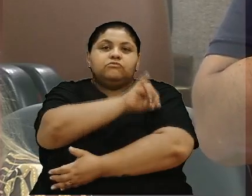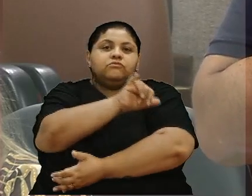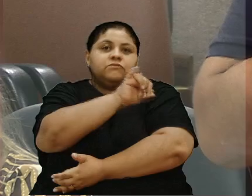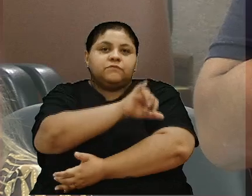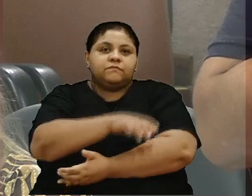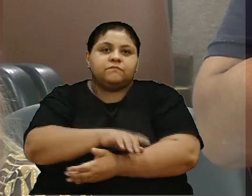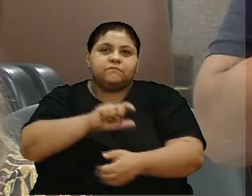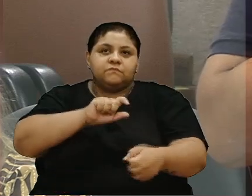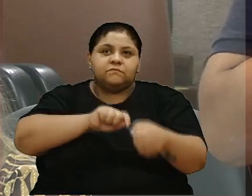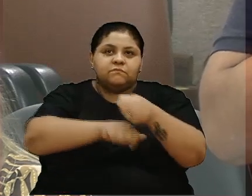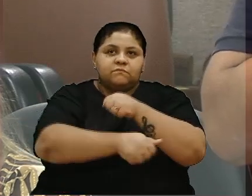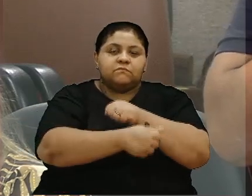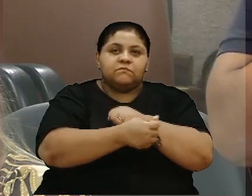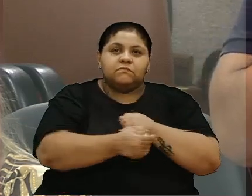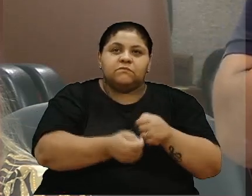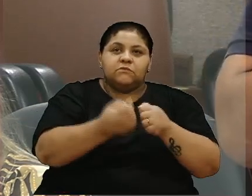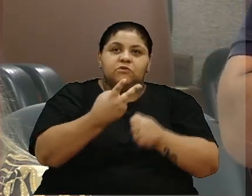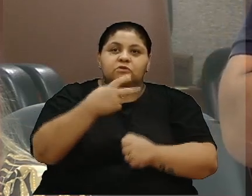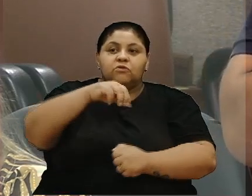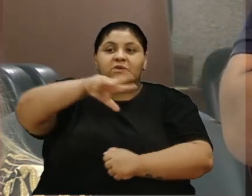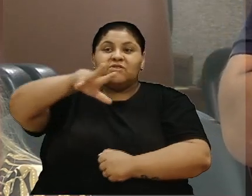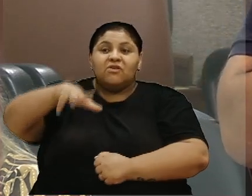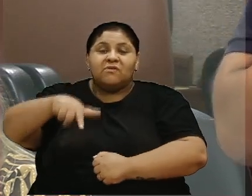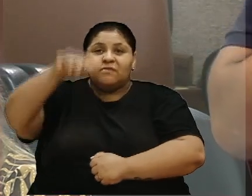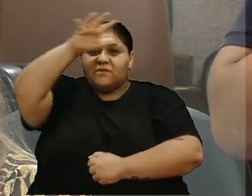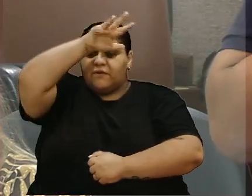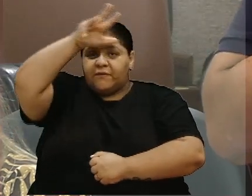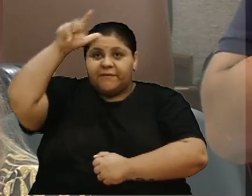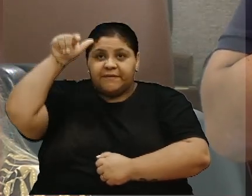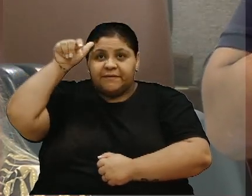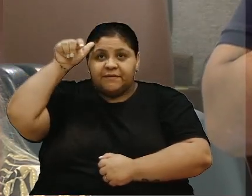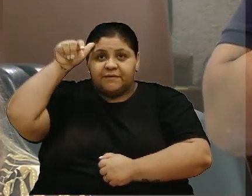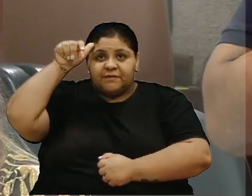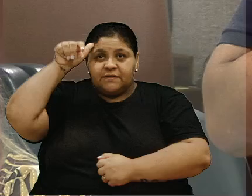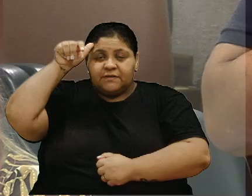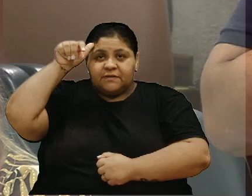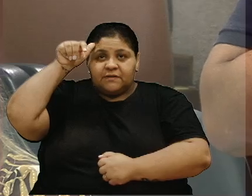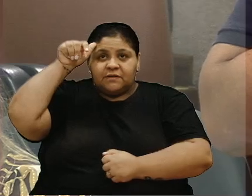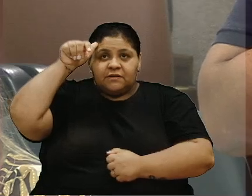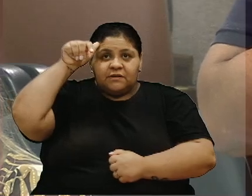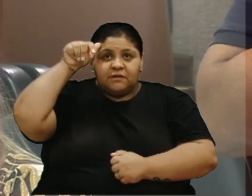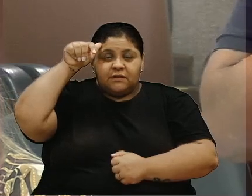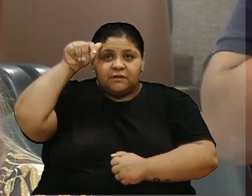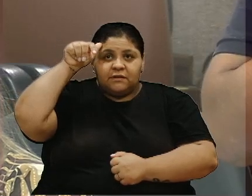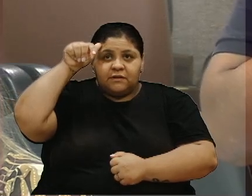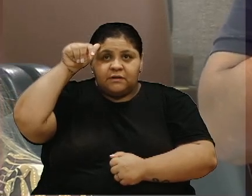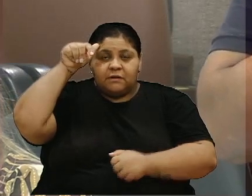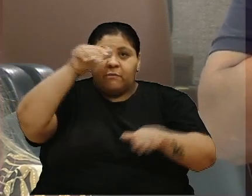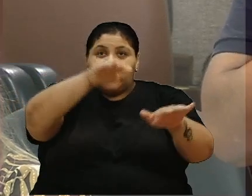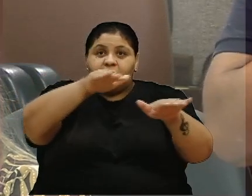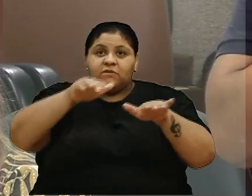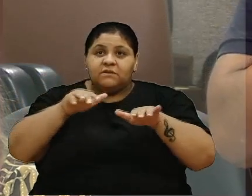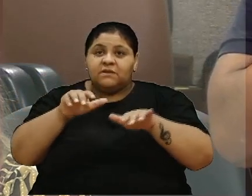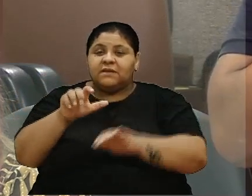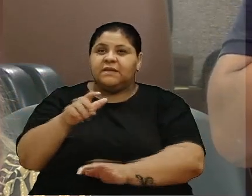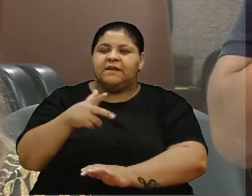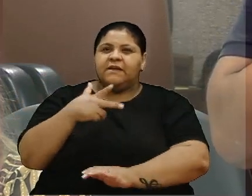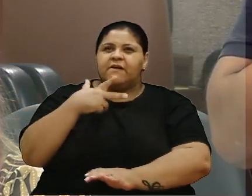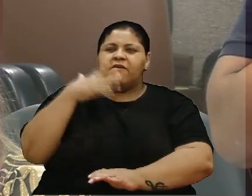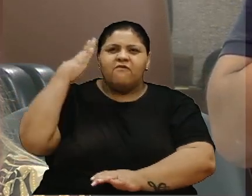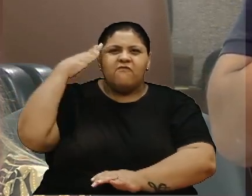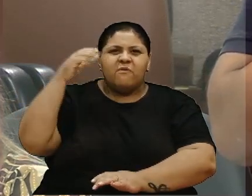vão investir quase 2 milhões da prefeitura, o prefeito, para trazer a Lady Gaga. Para quê? Os